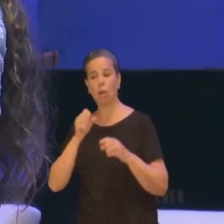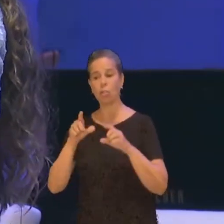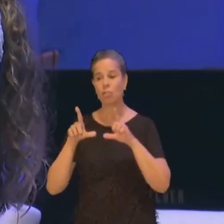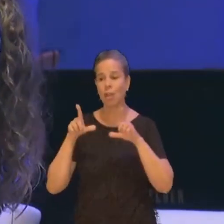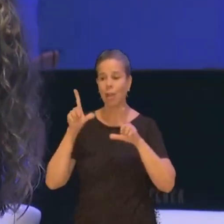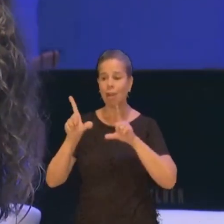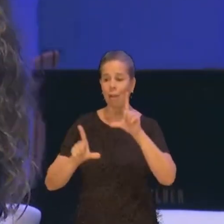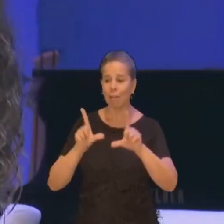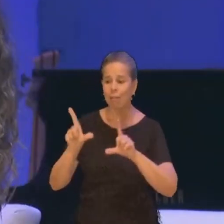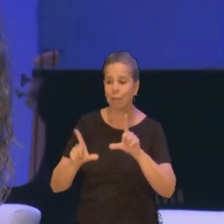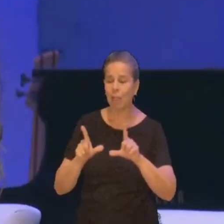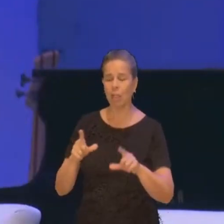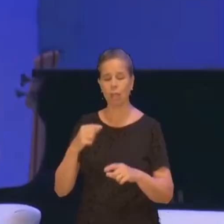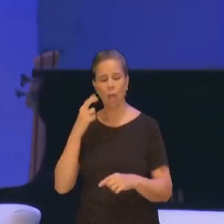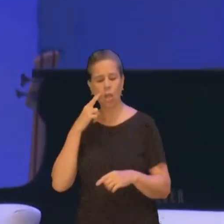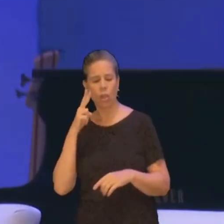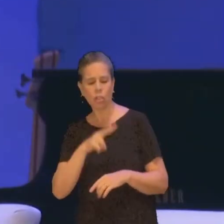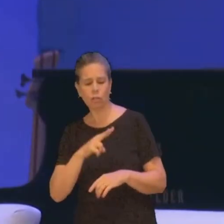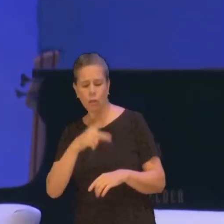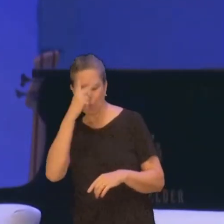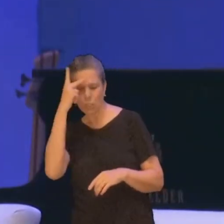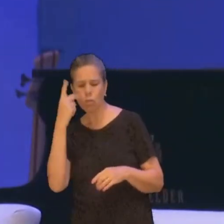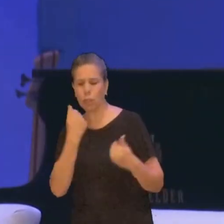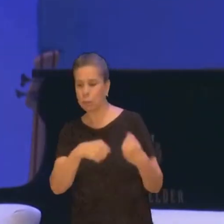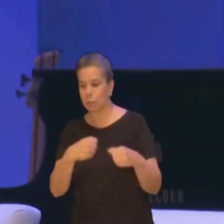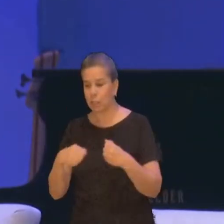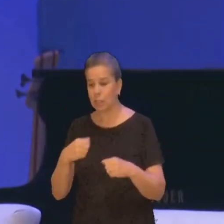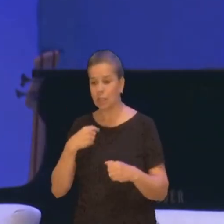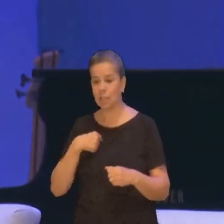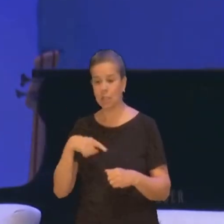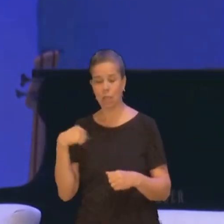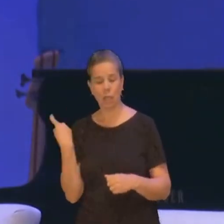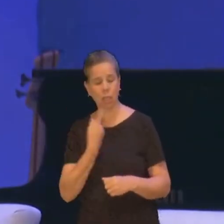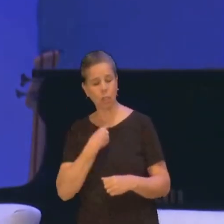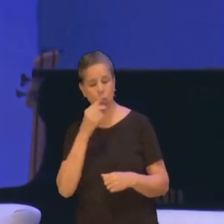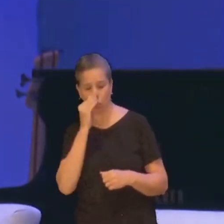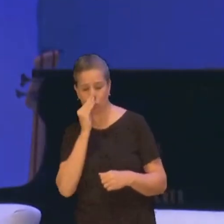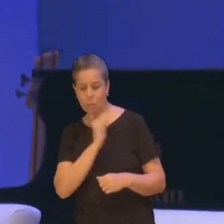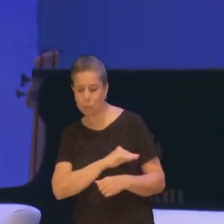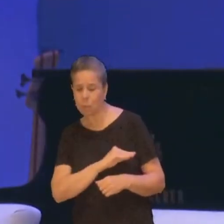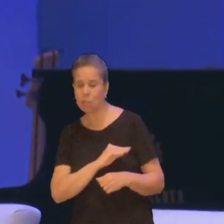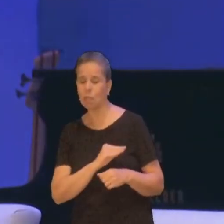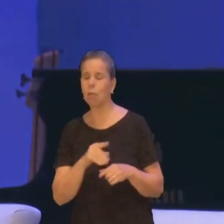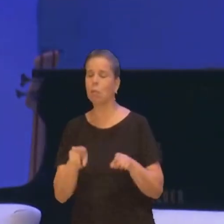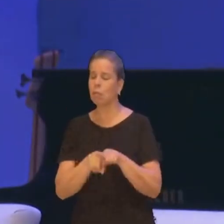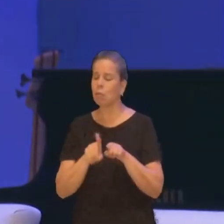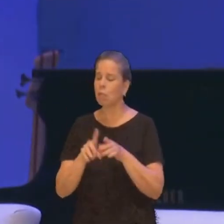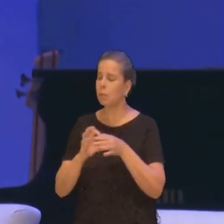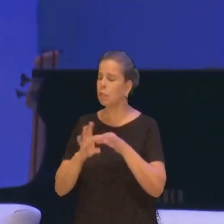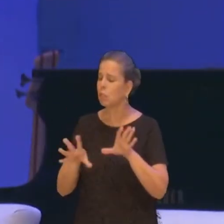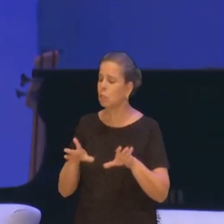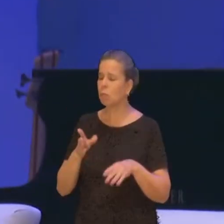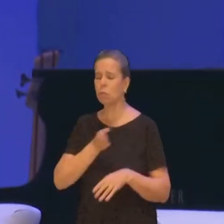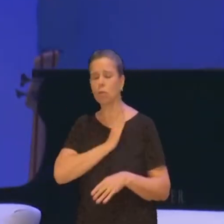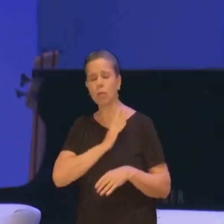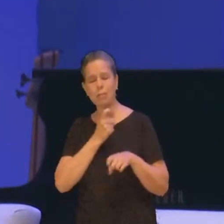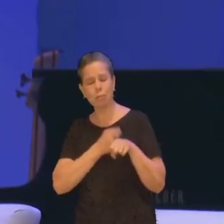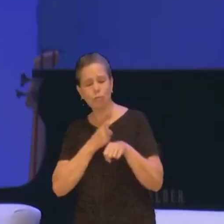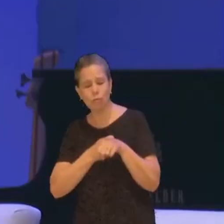precisando de ajuda e passamos para o outro lado da estrada? Quantas vezes deixamos o nosso coração endurecido para ajudar o